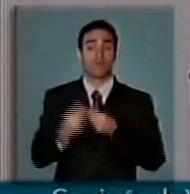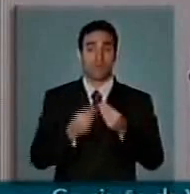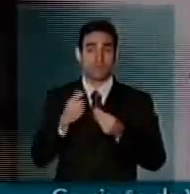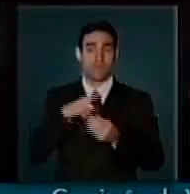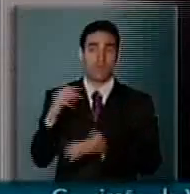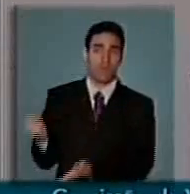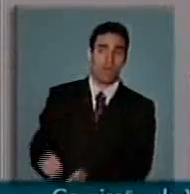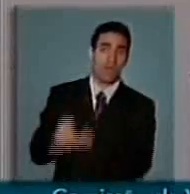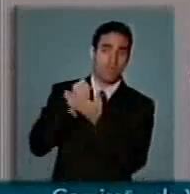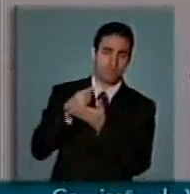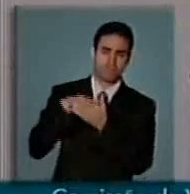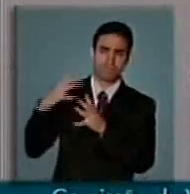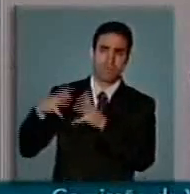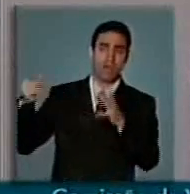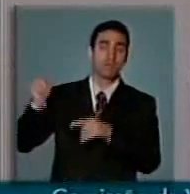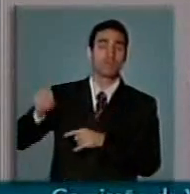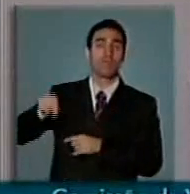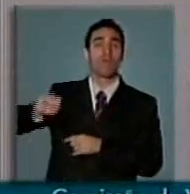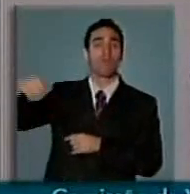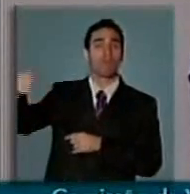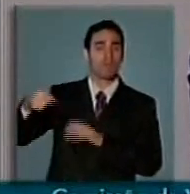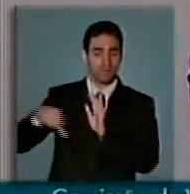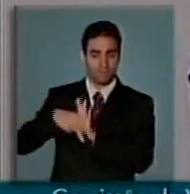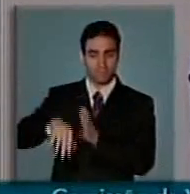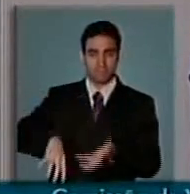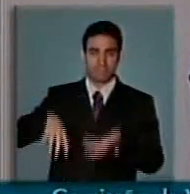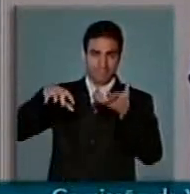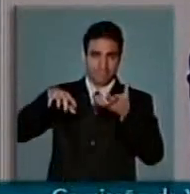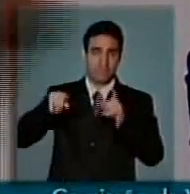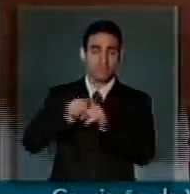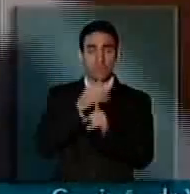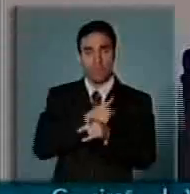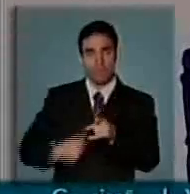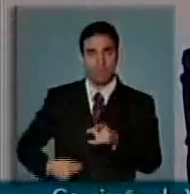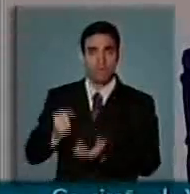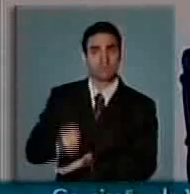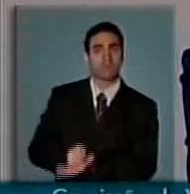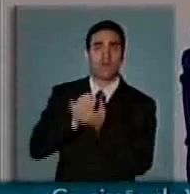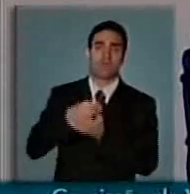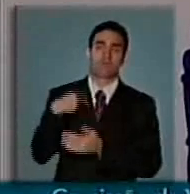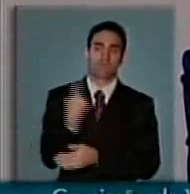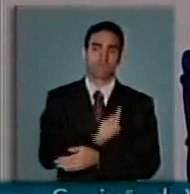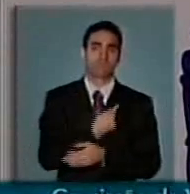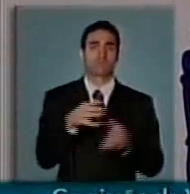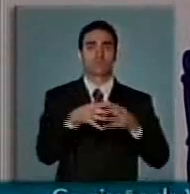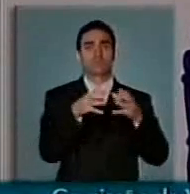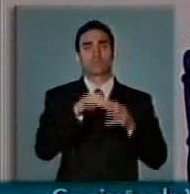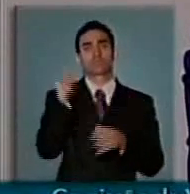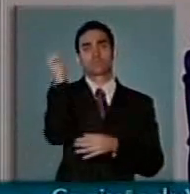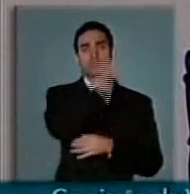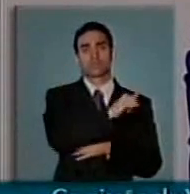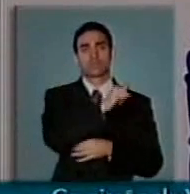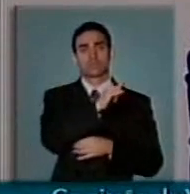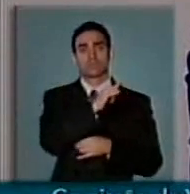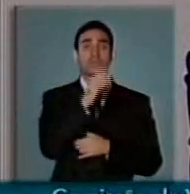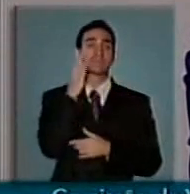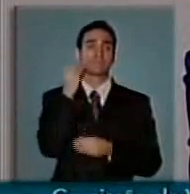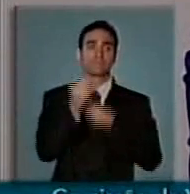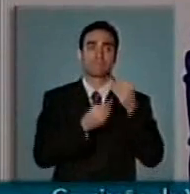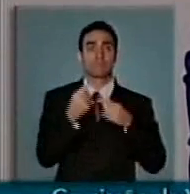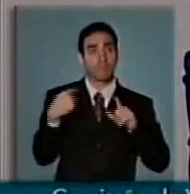apoio bastante grande, tanto dessa casa quanto do governo, no que se refere ao